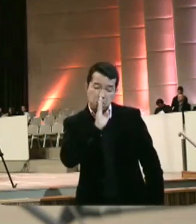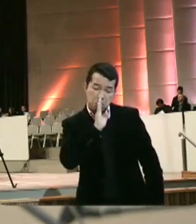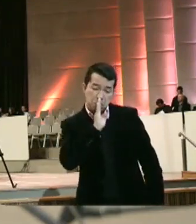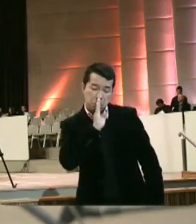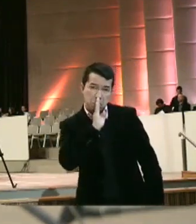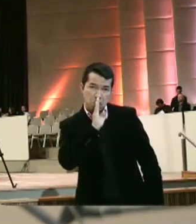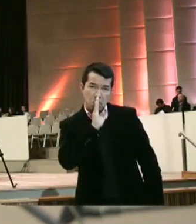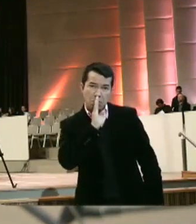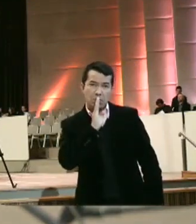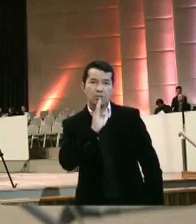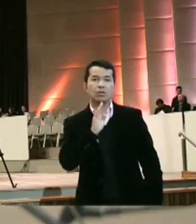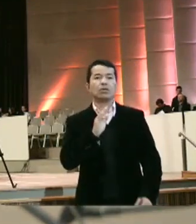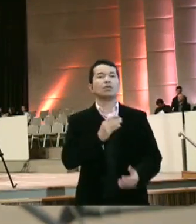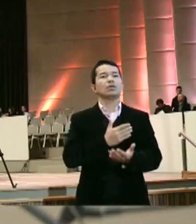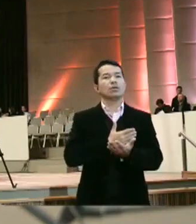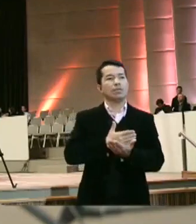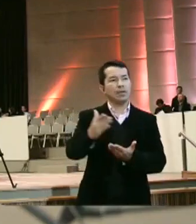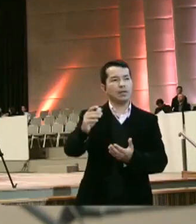só vai piorar.